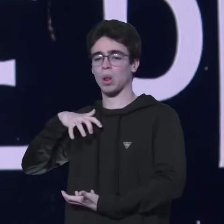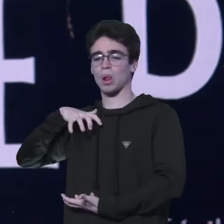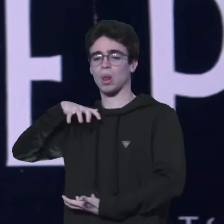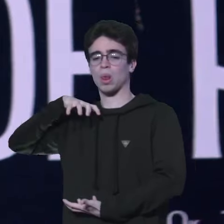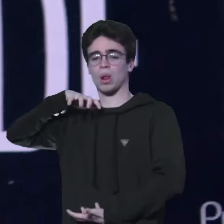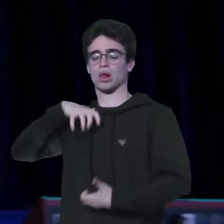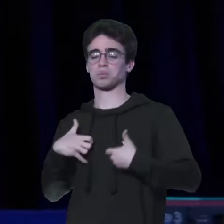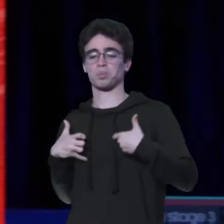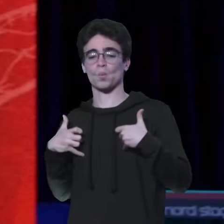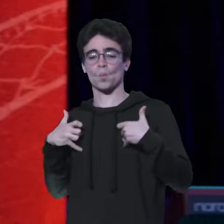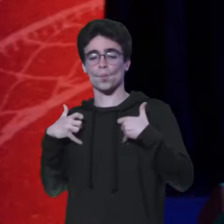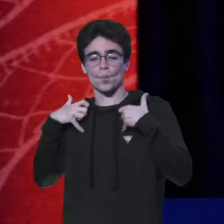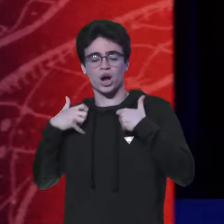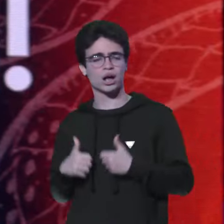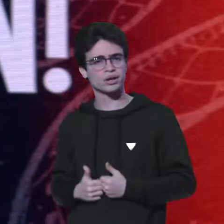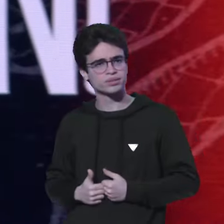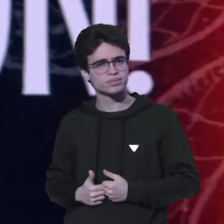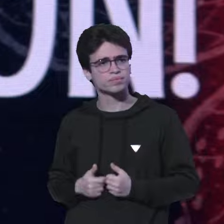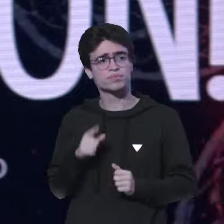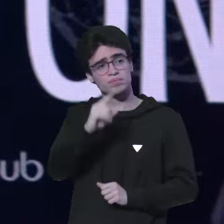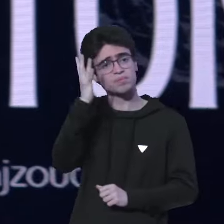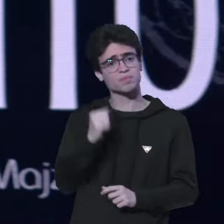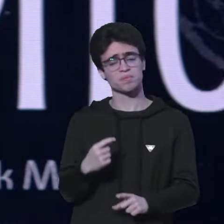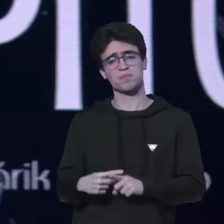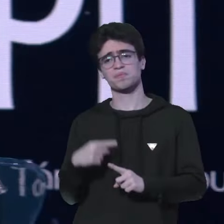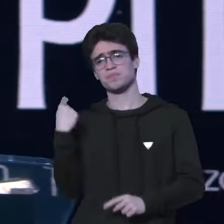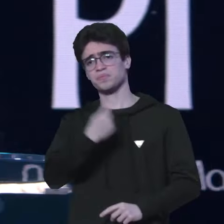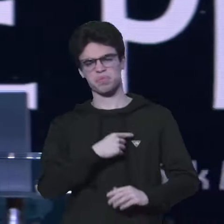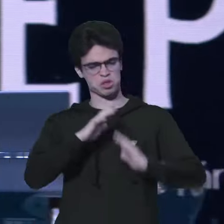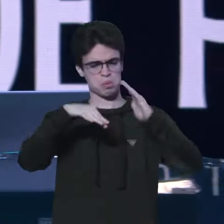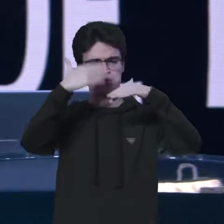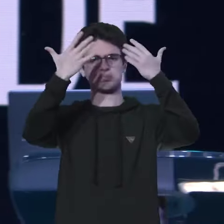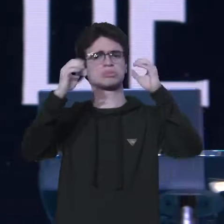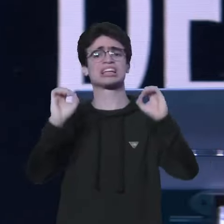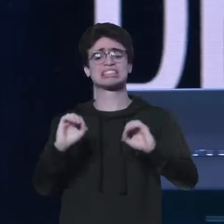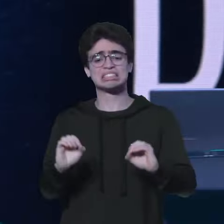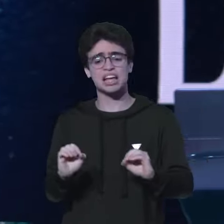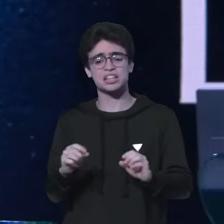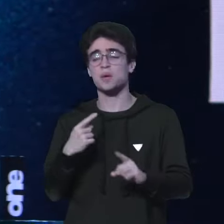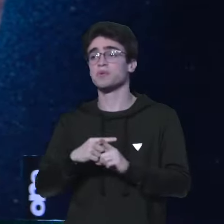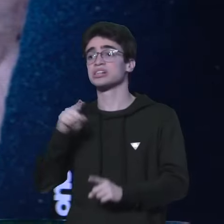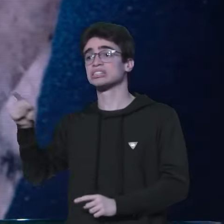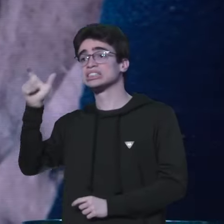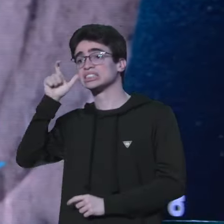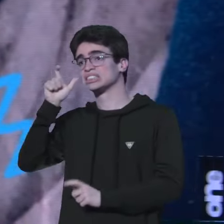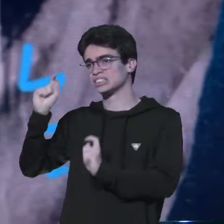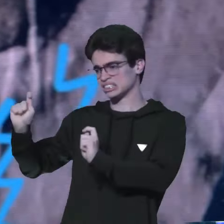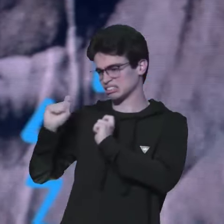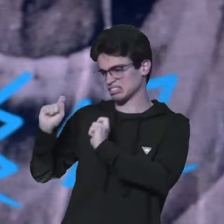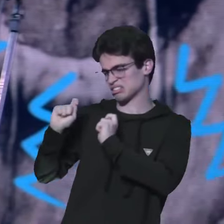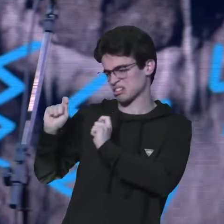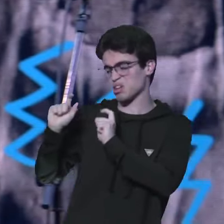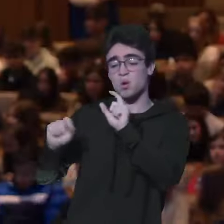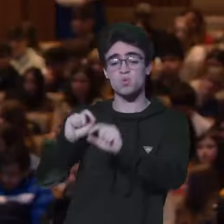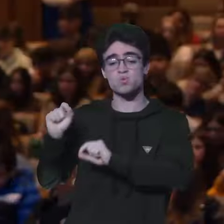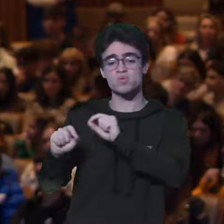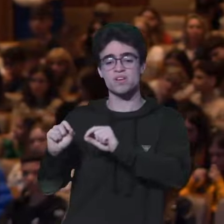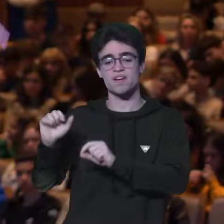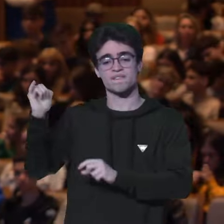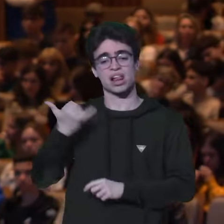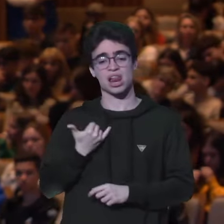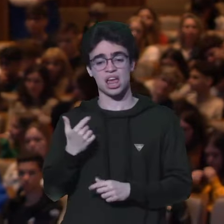Sabe por que muitos de nós não crescemos? Porque Satanás está usando pessoas para falar que coisas ruins